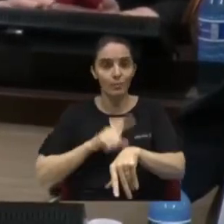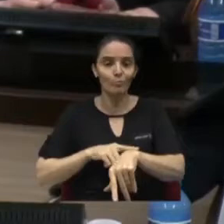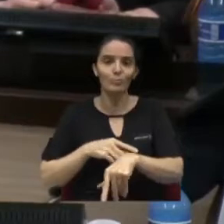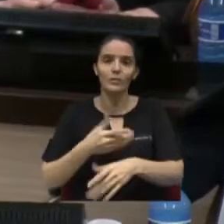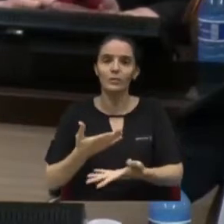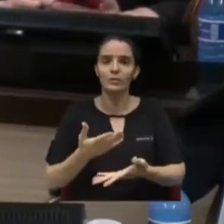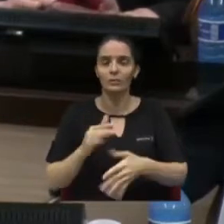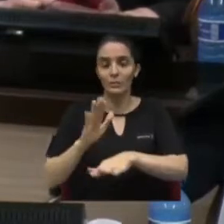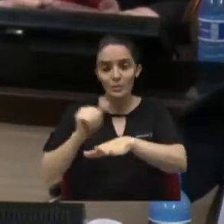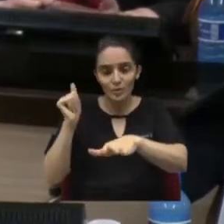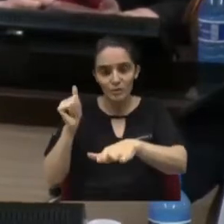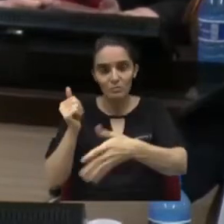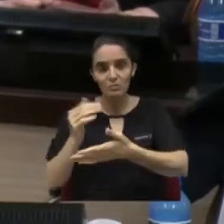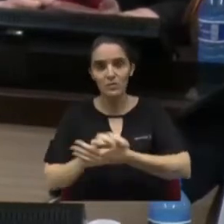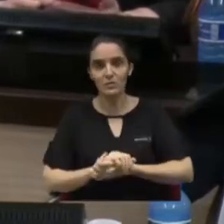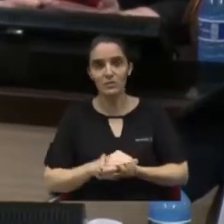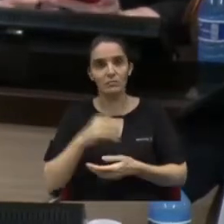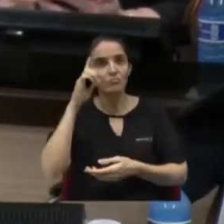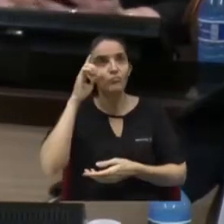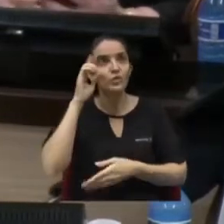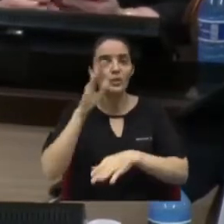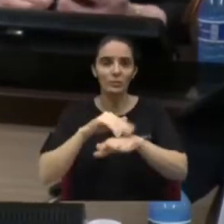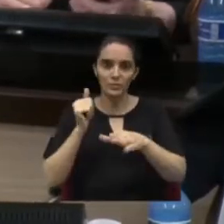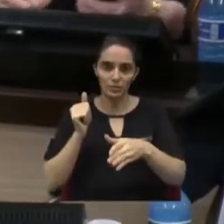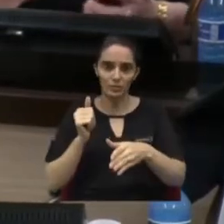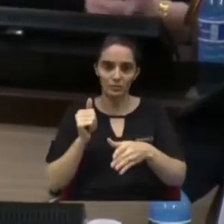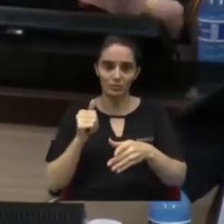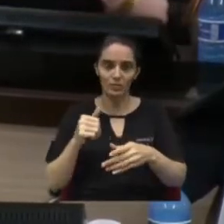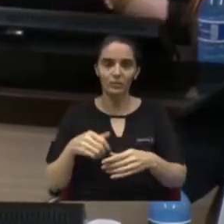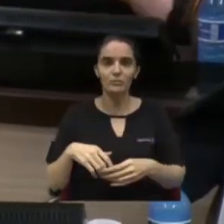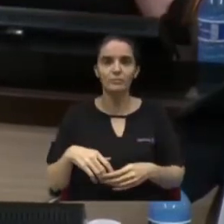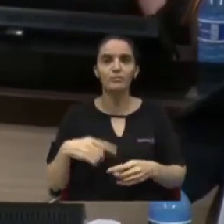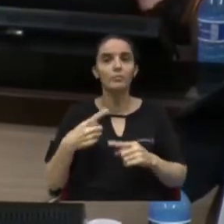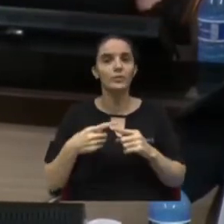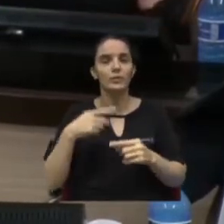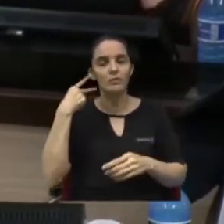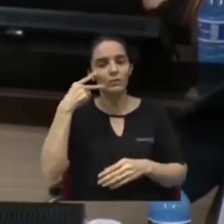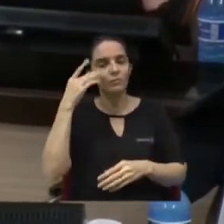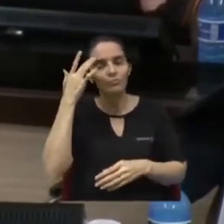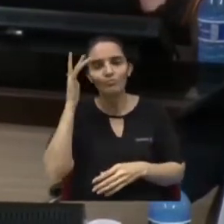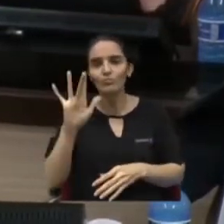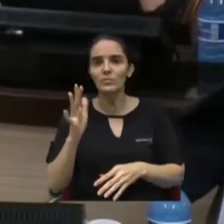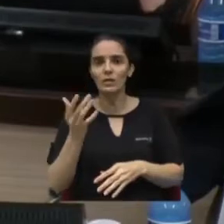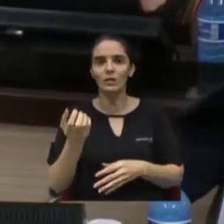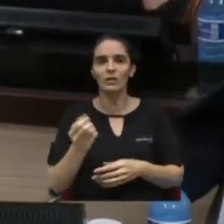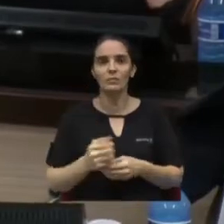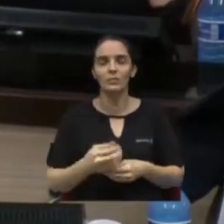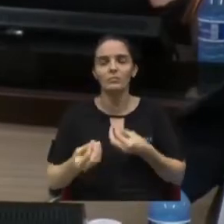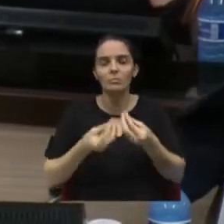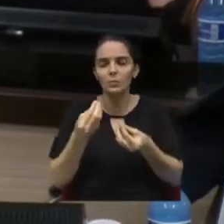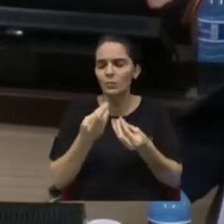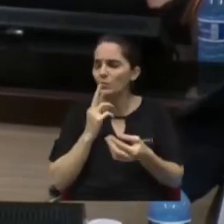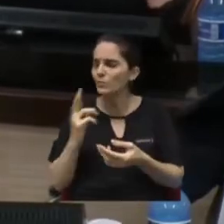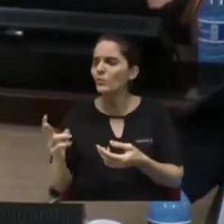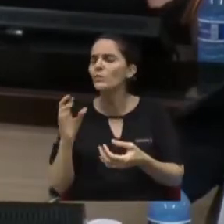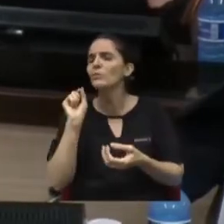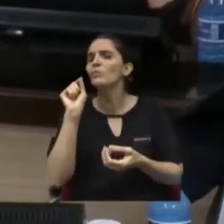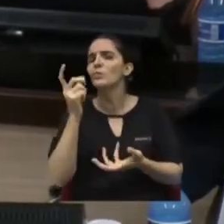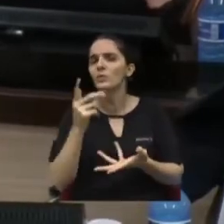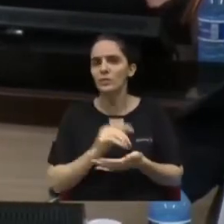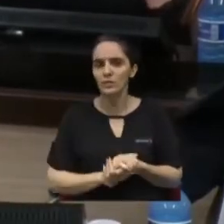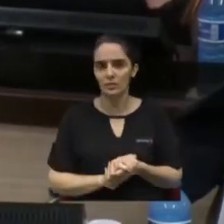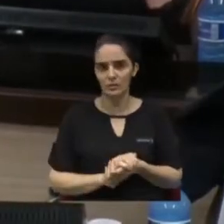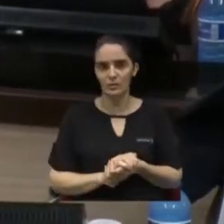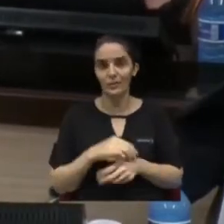chamamento, porque senão nós não temos essa informação para dar para o cidadão. Quando ele vem até o gabinete, nós temos que provocar